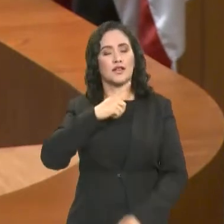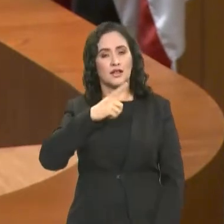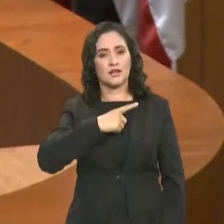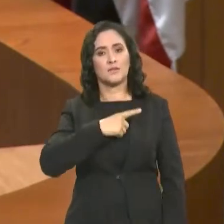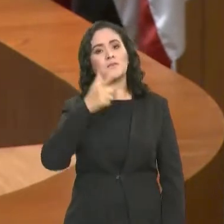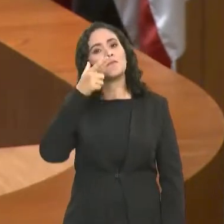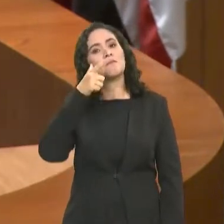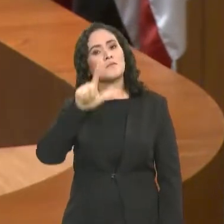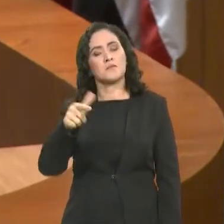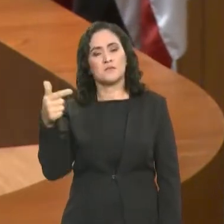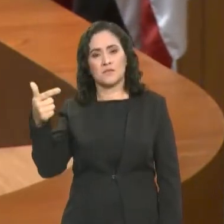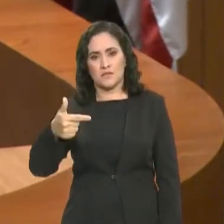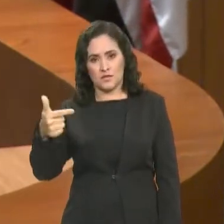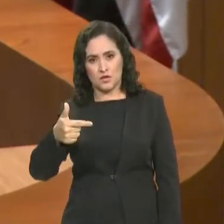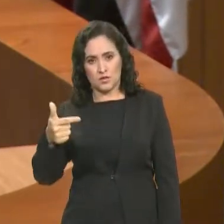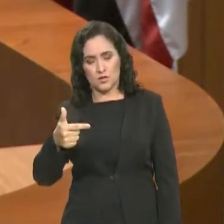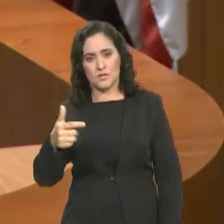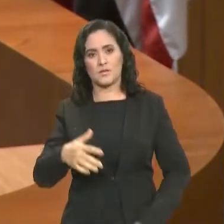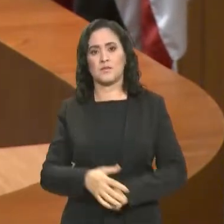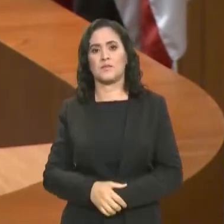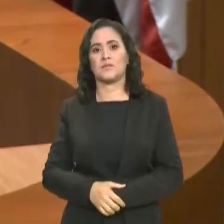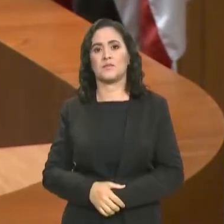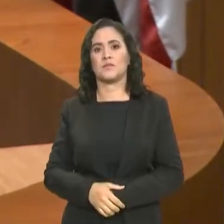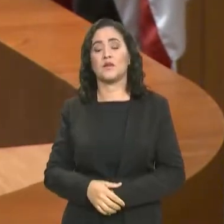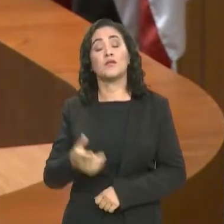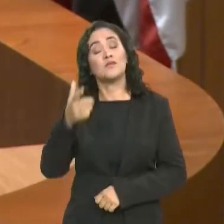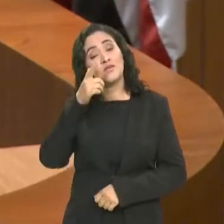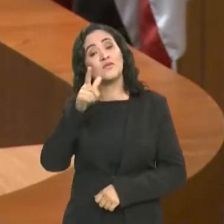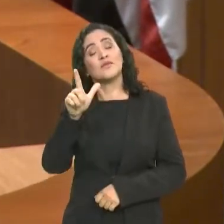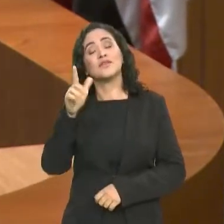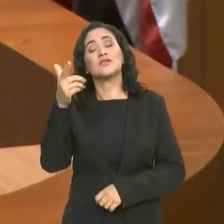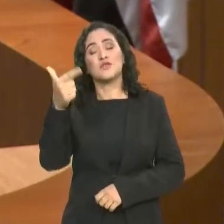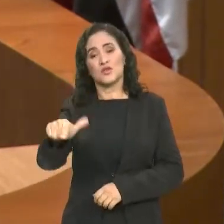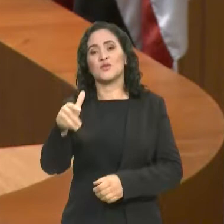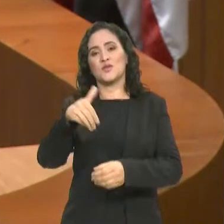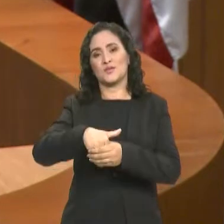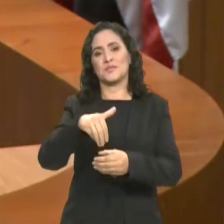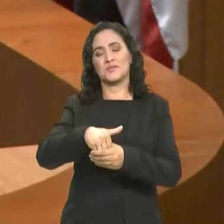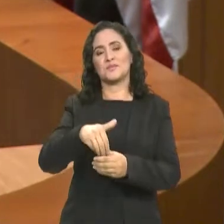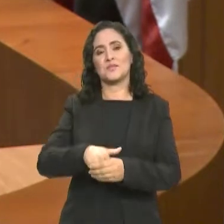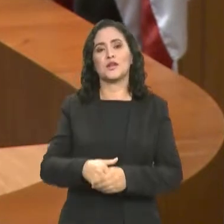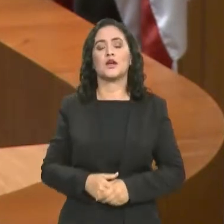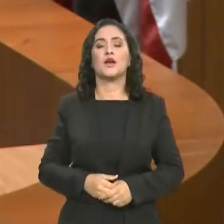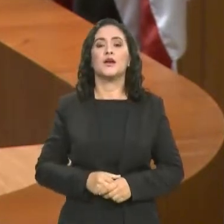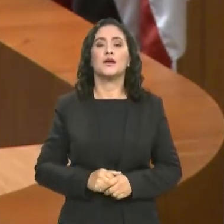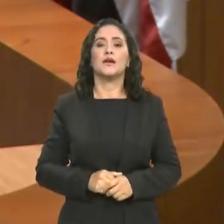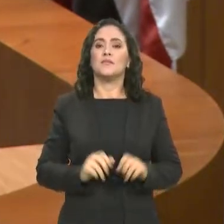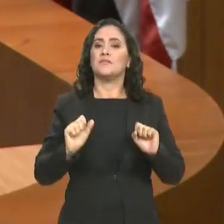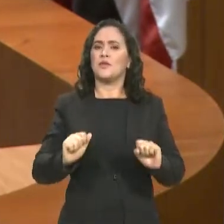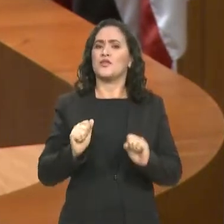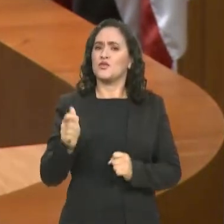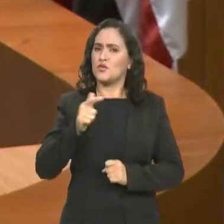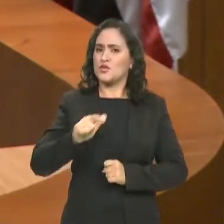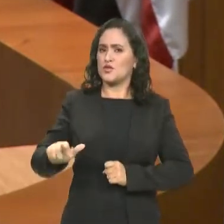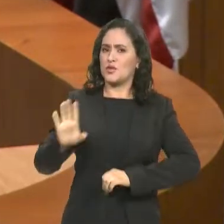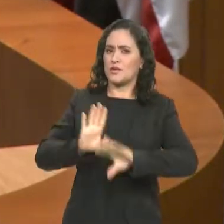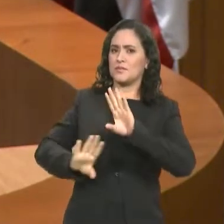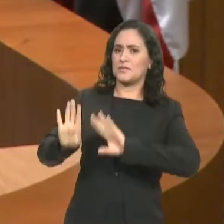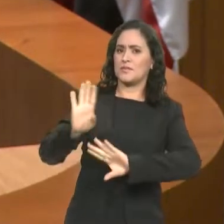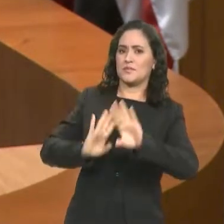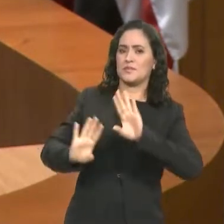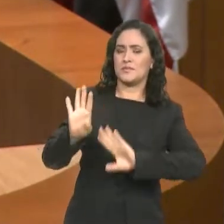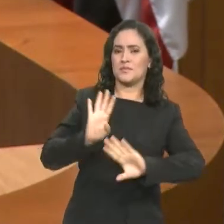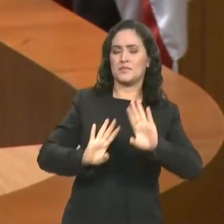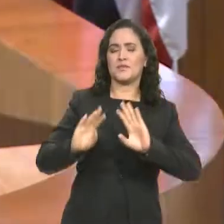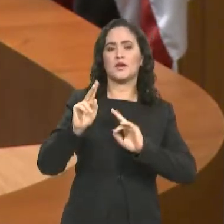reeleição, que me permite a possibilidade de continuar cuidando do nosso povo, de continuar ajudando